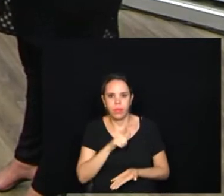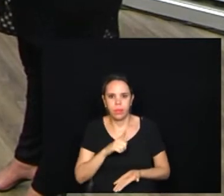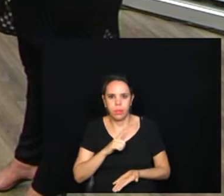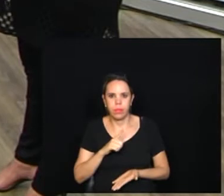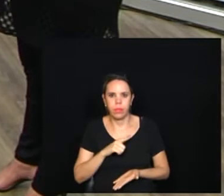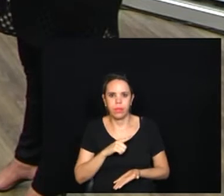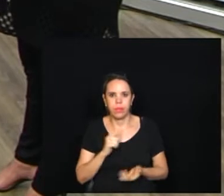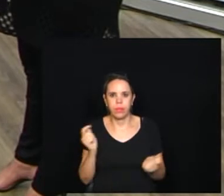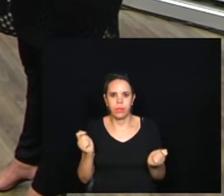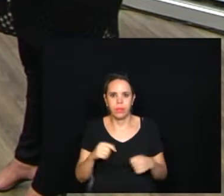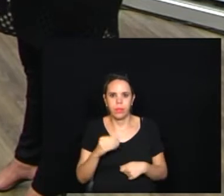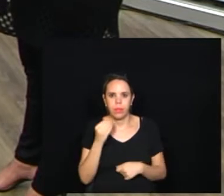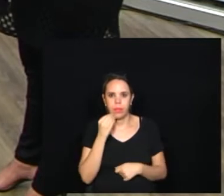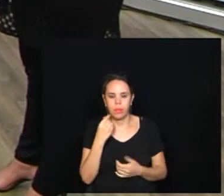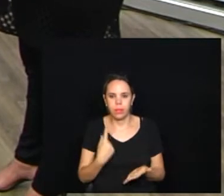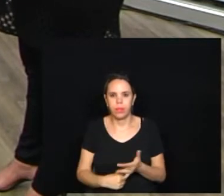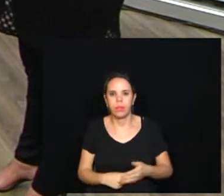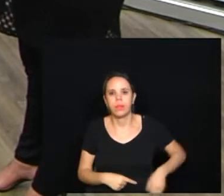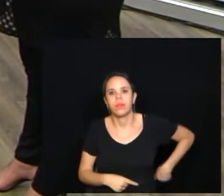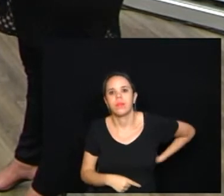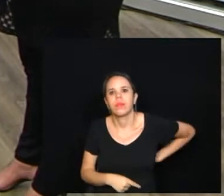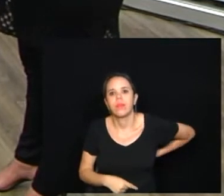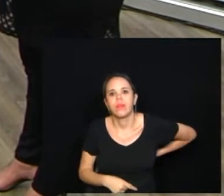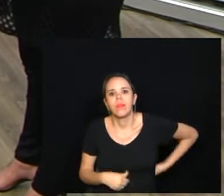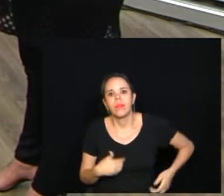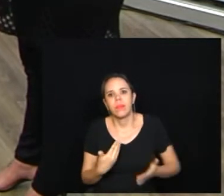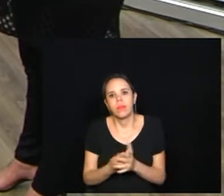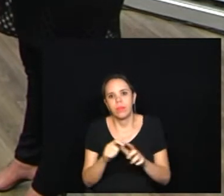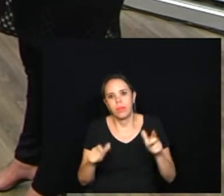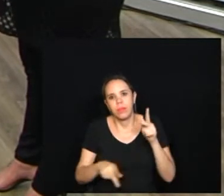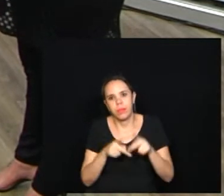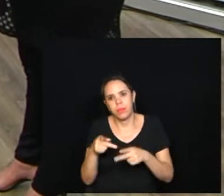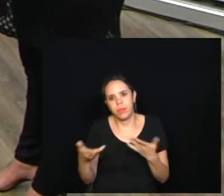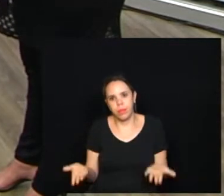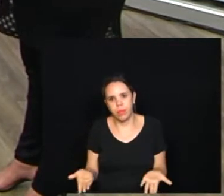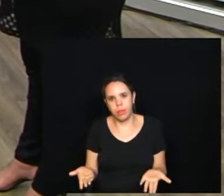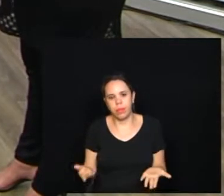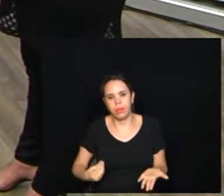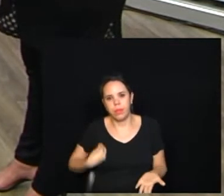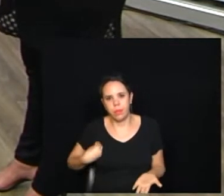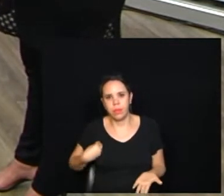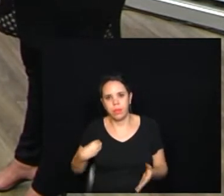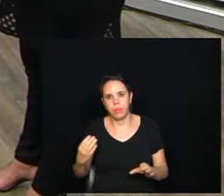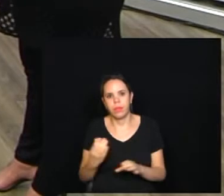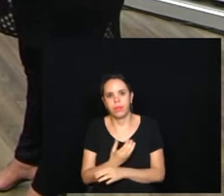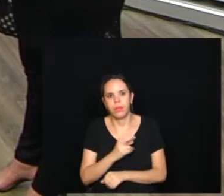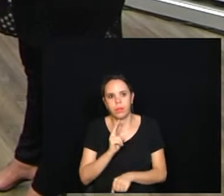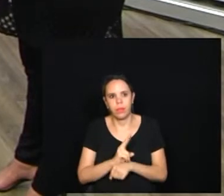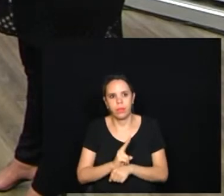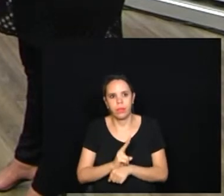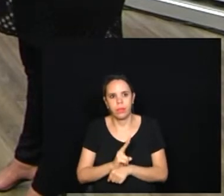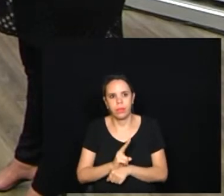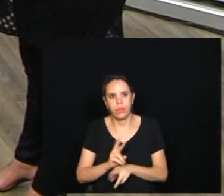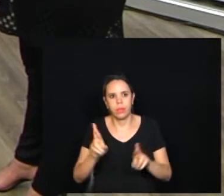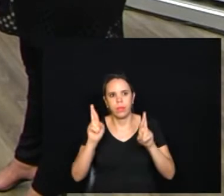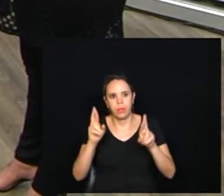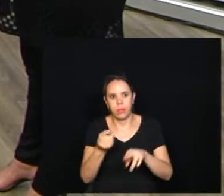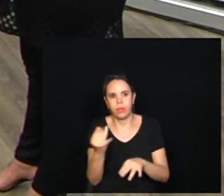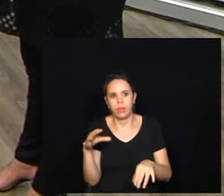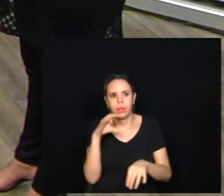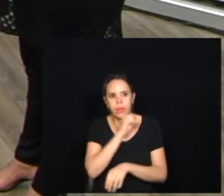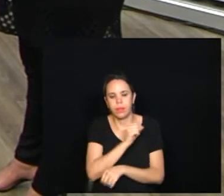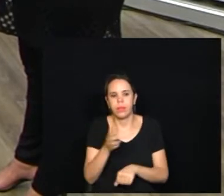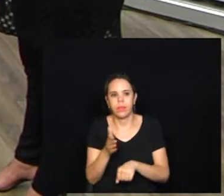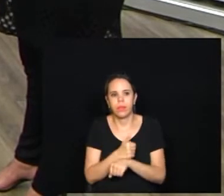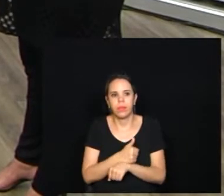aí essa possibilidade de agendamento até que grande parte da população então esteja totalmente imunizada. A gente torce para o quanto antes,